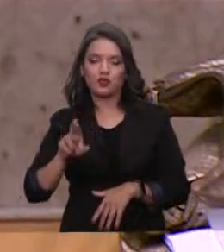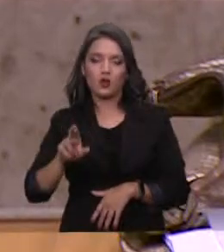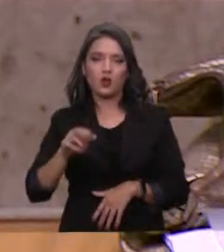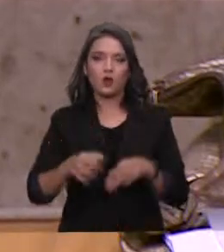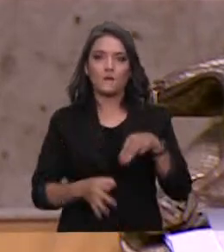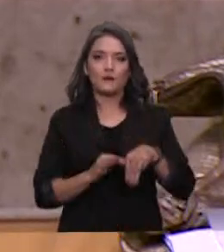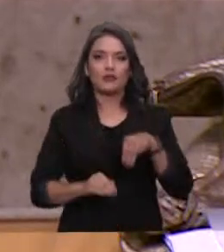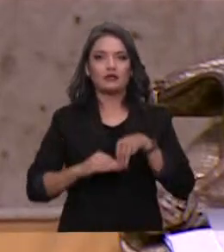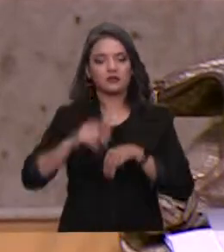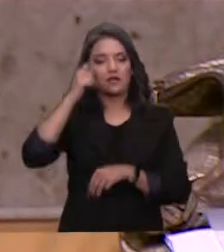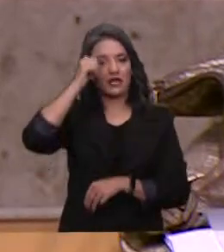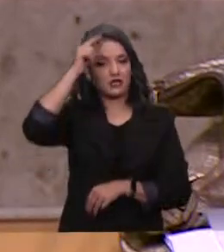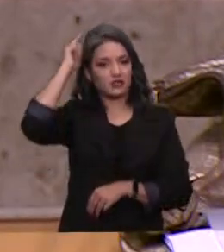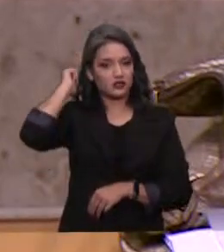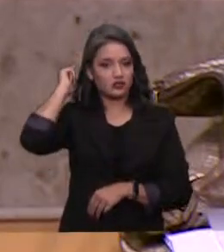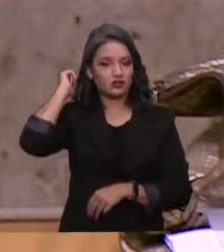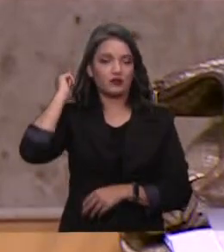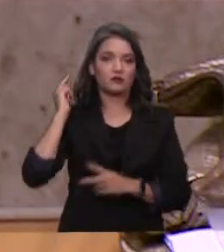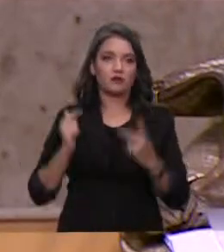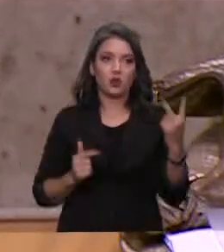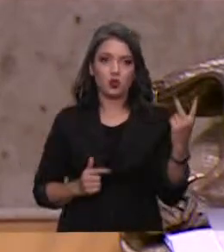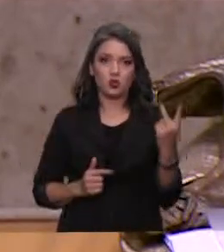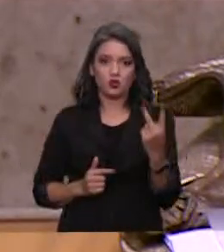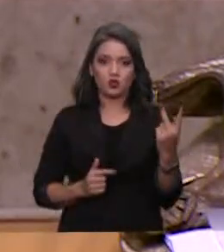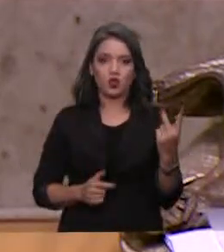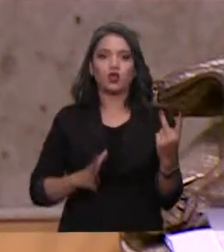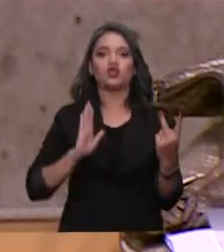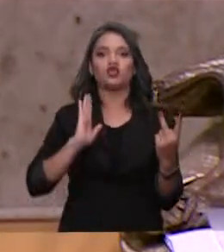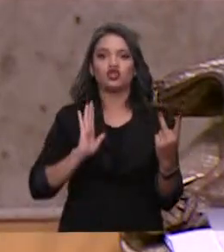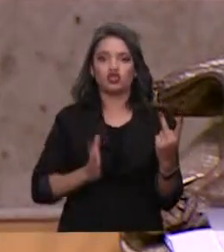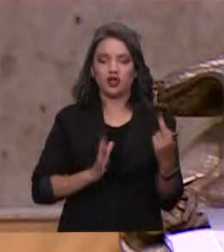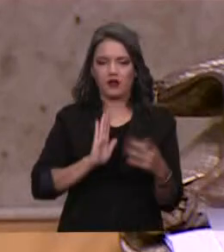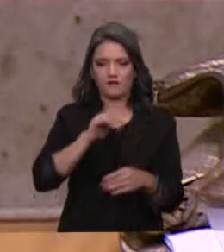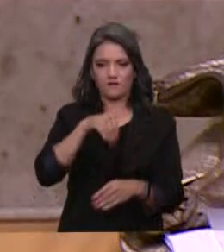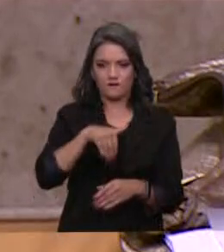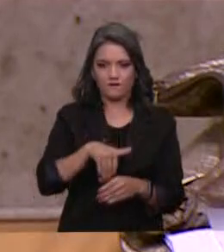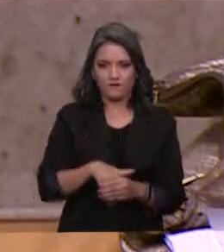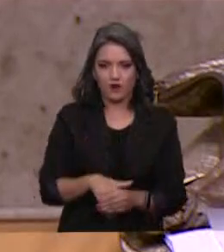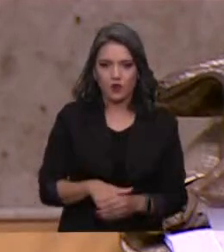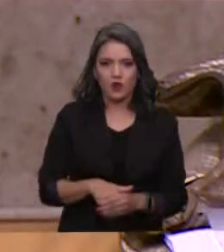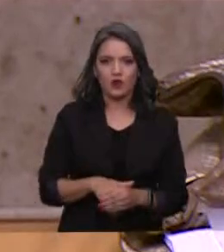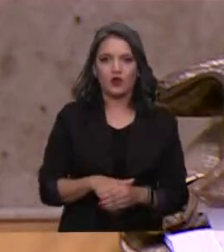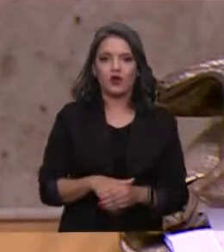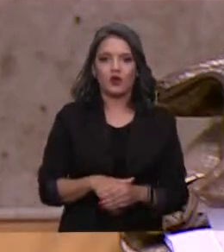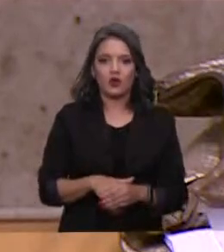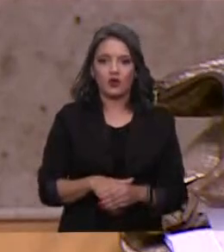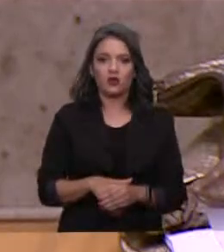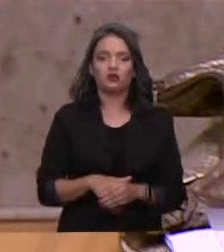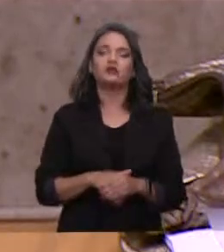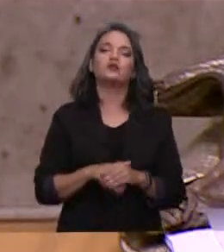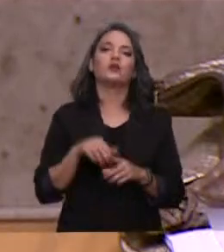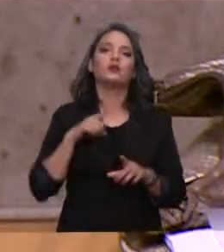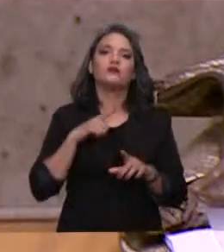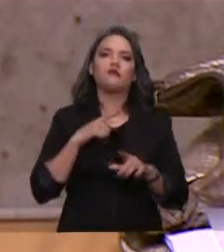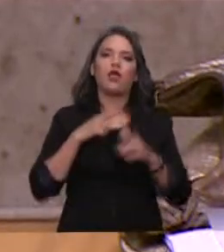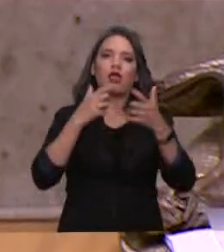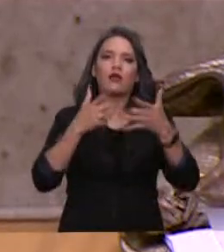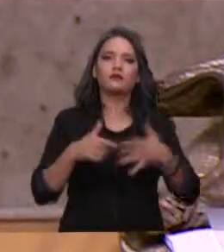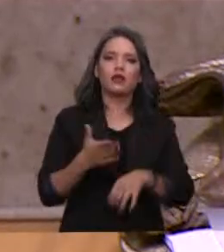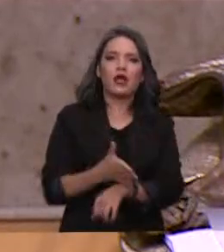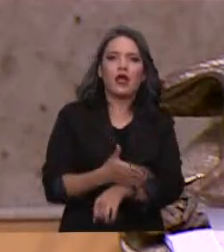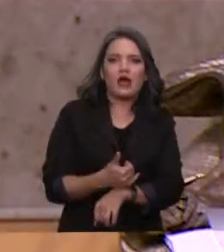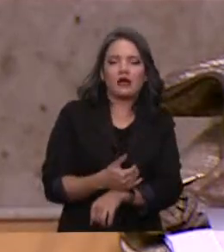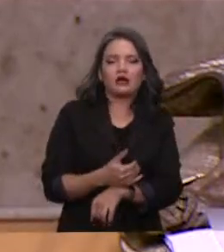Moraes. Ministra usa um lenço azul. Azul turquesa. Seus votos, rejeitando o pescoço. As preliminares